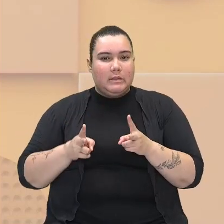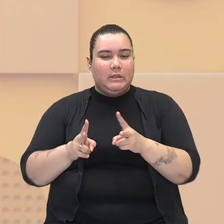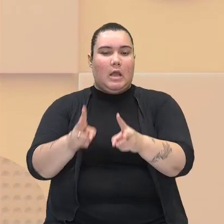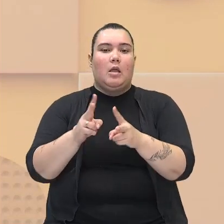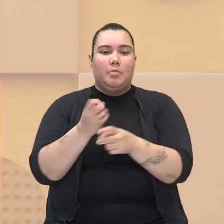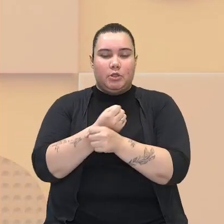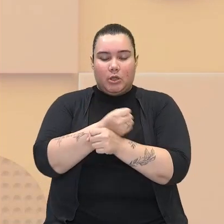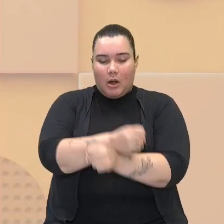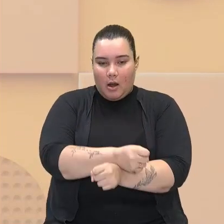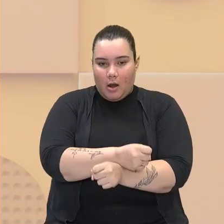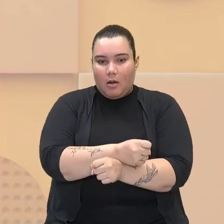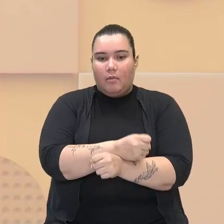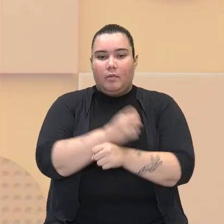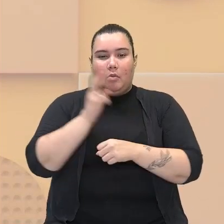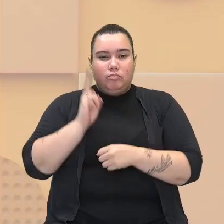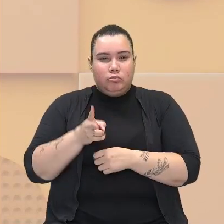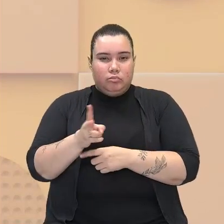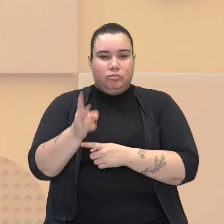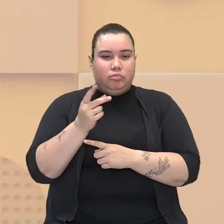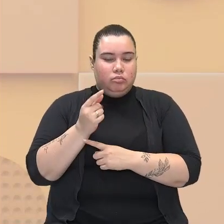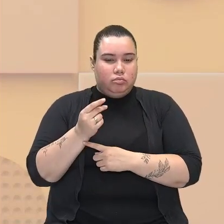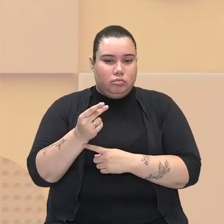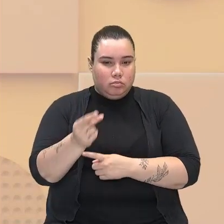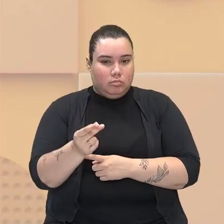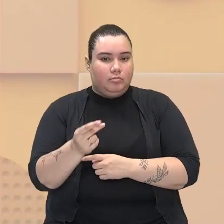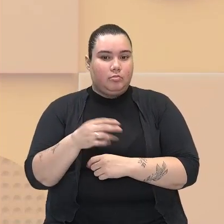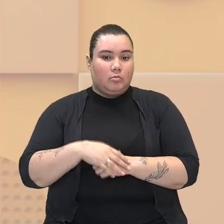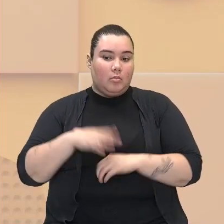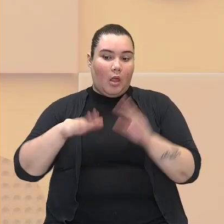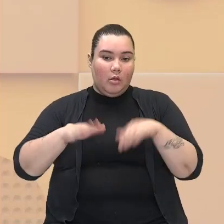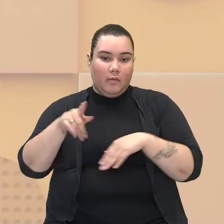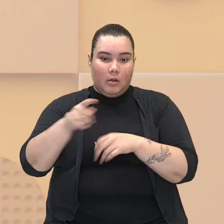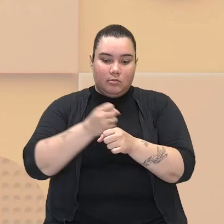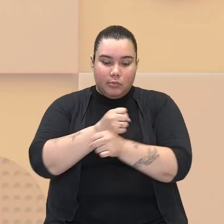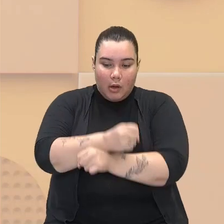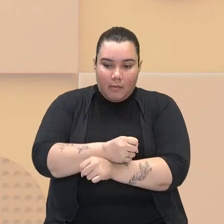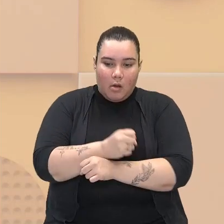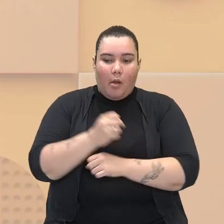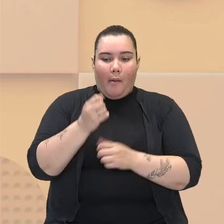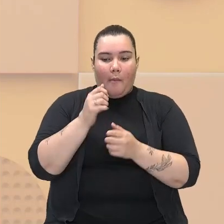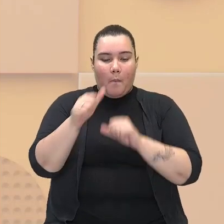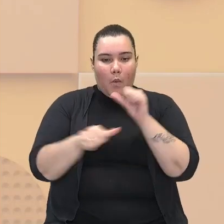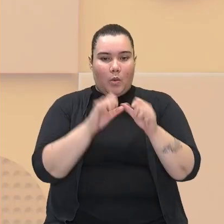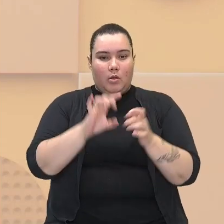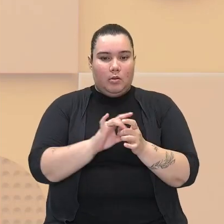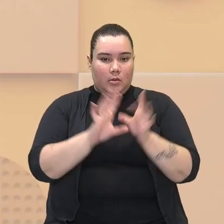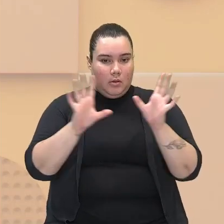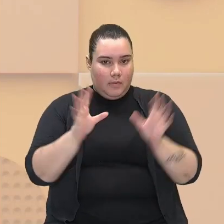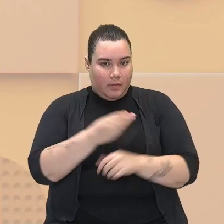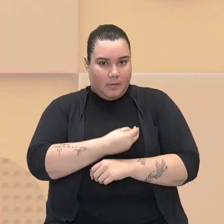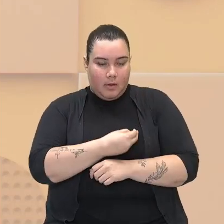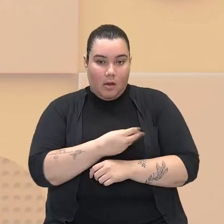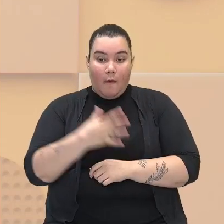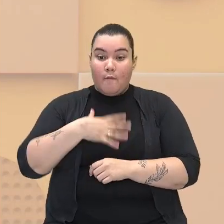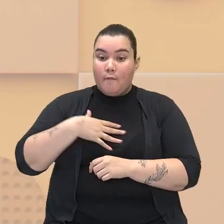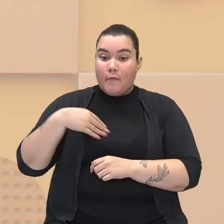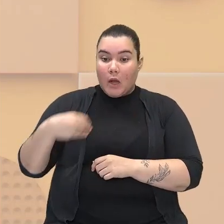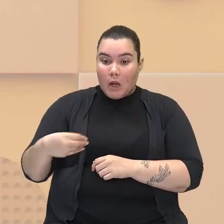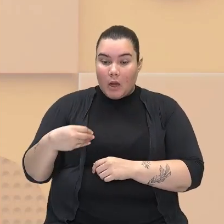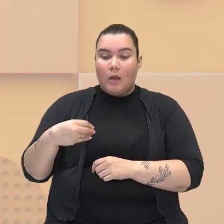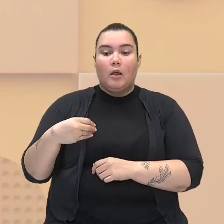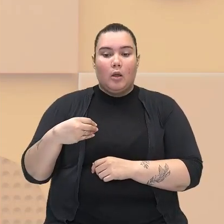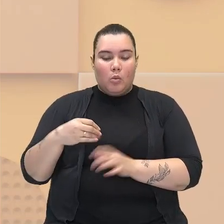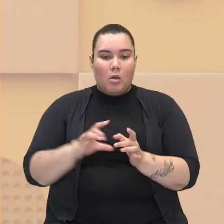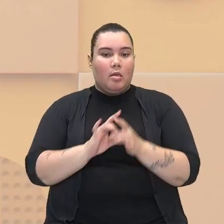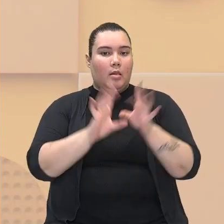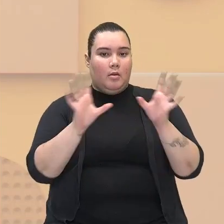vezes o escravizado ele acabava sendo inserido na sociedade, seus filhos não costumavam ser escravizados, então